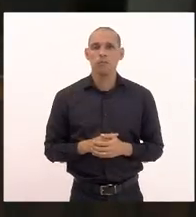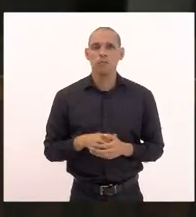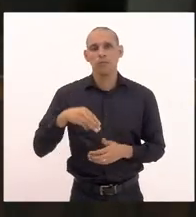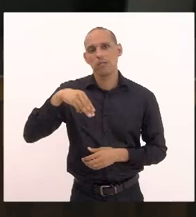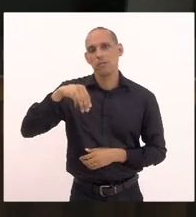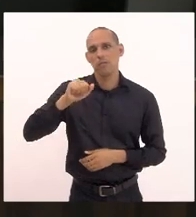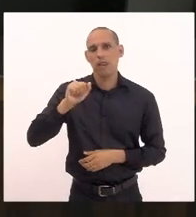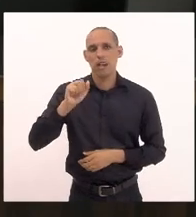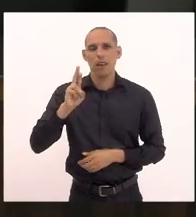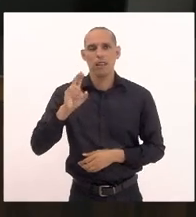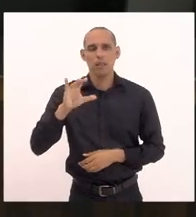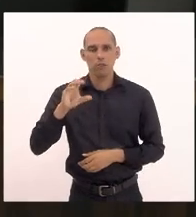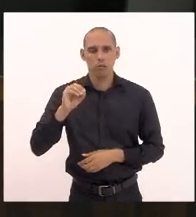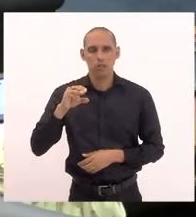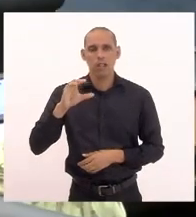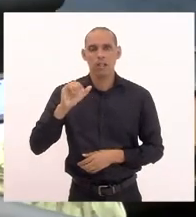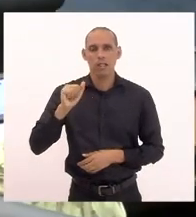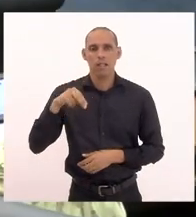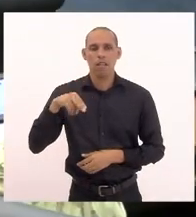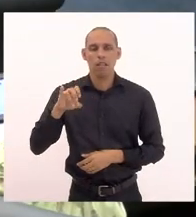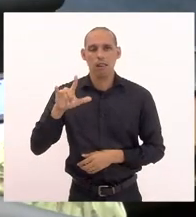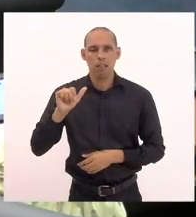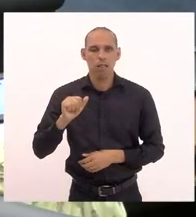Márcio Canella.